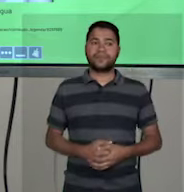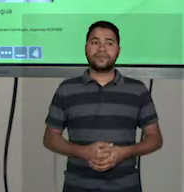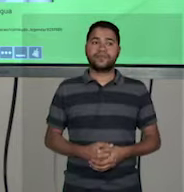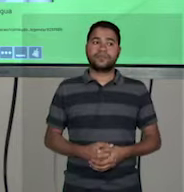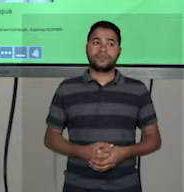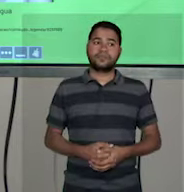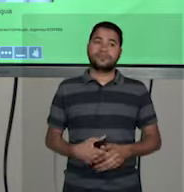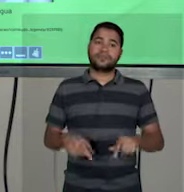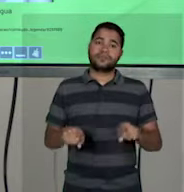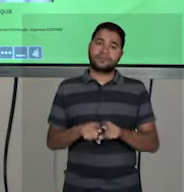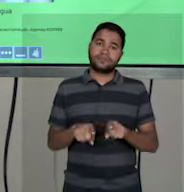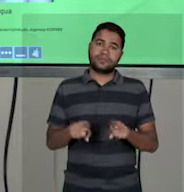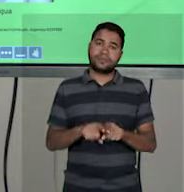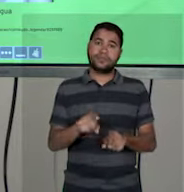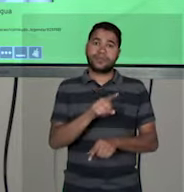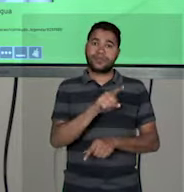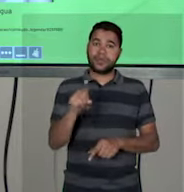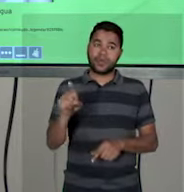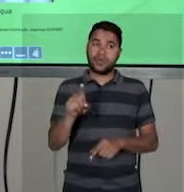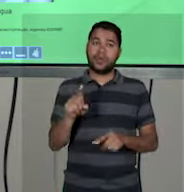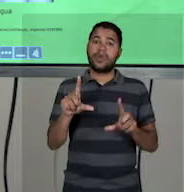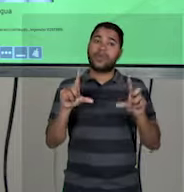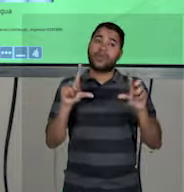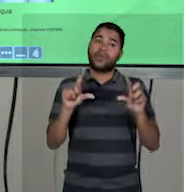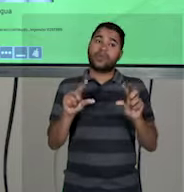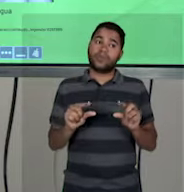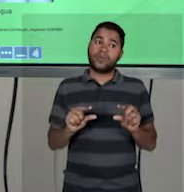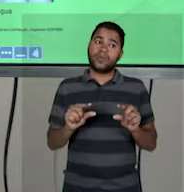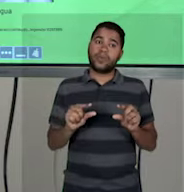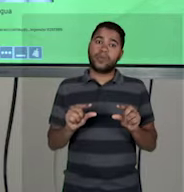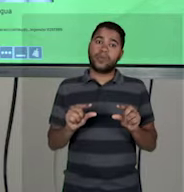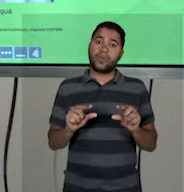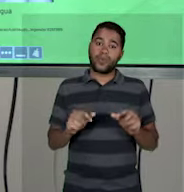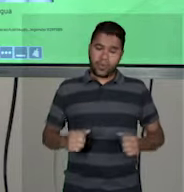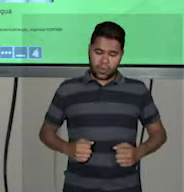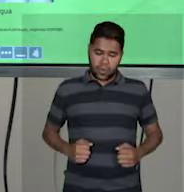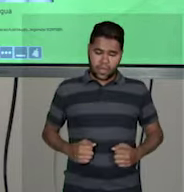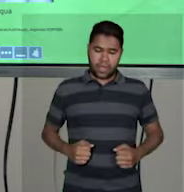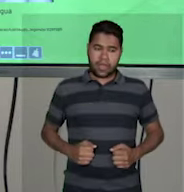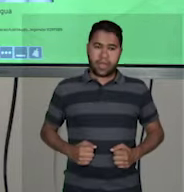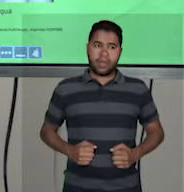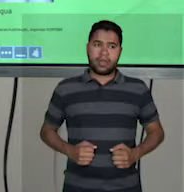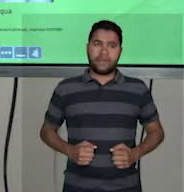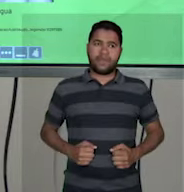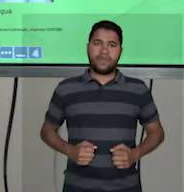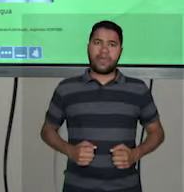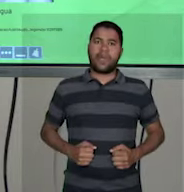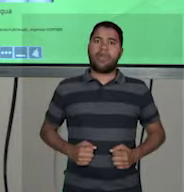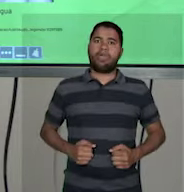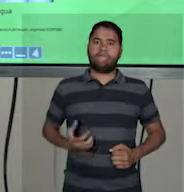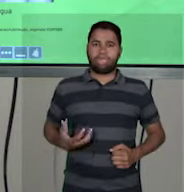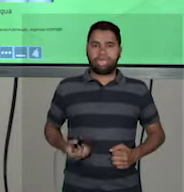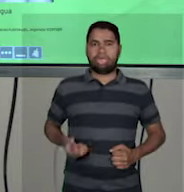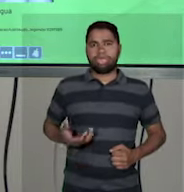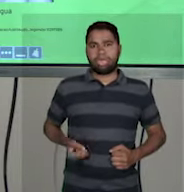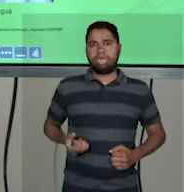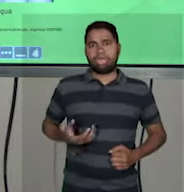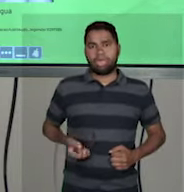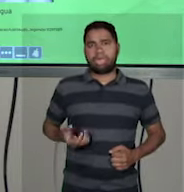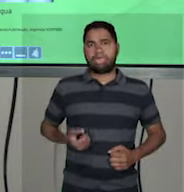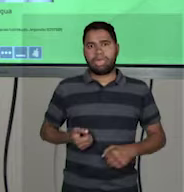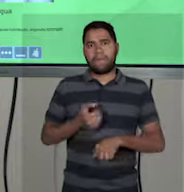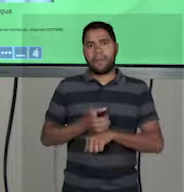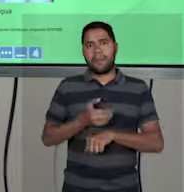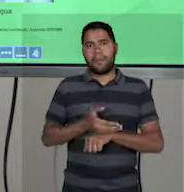E claro, você vai diminuir, né, o trabalho que o rim vai ter de ficar reabsorvendo água o